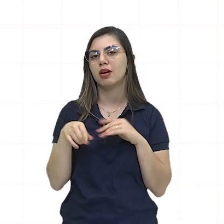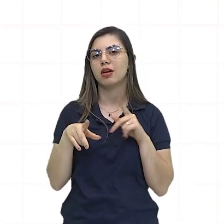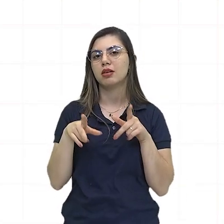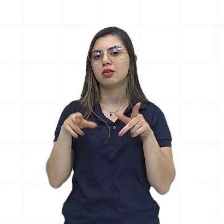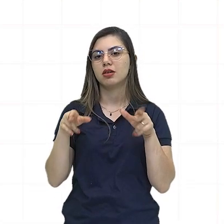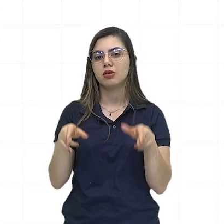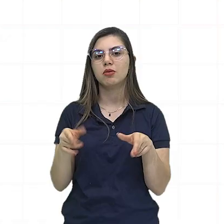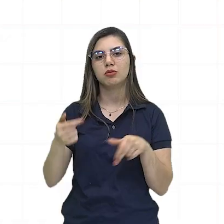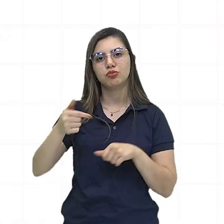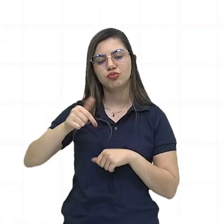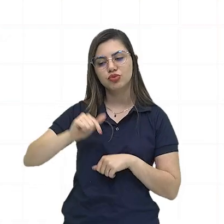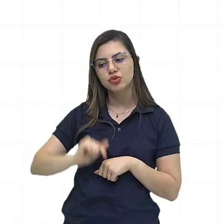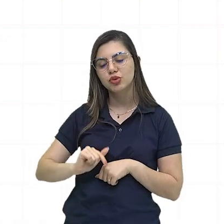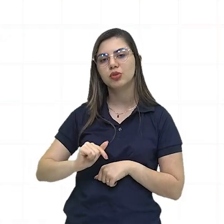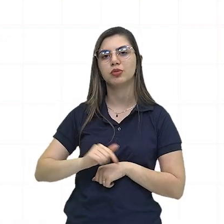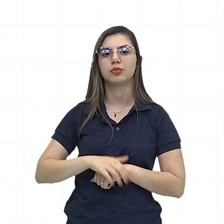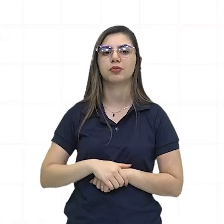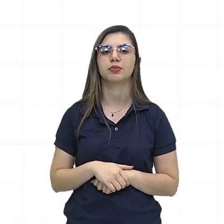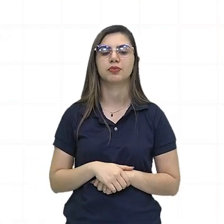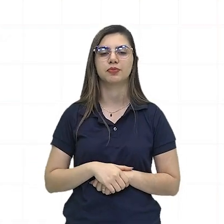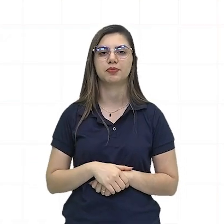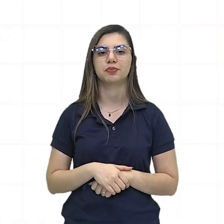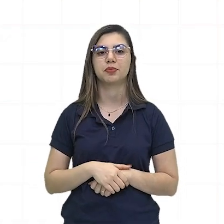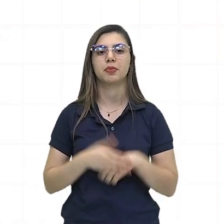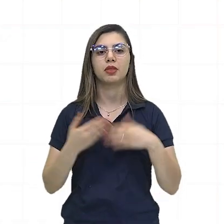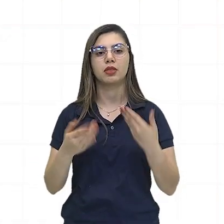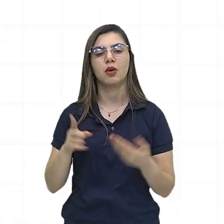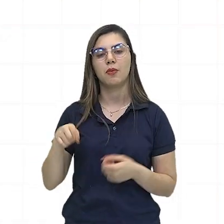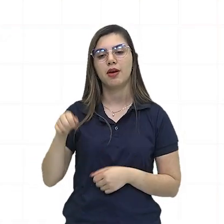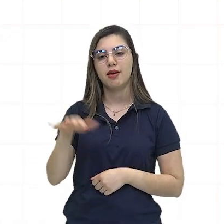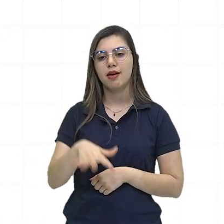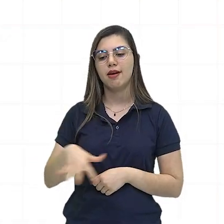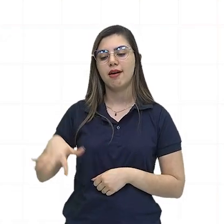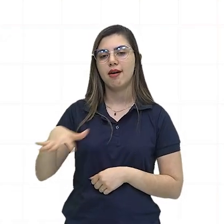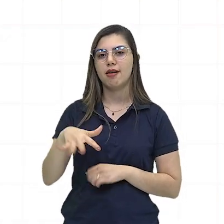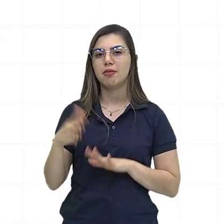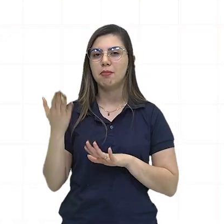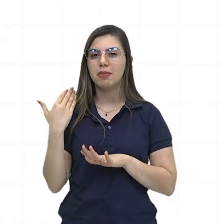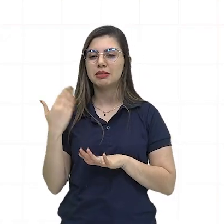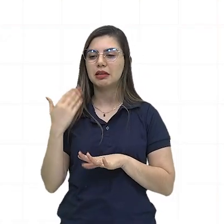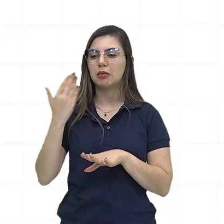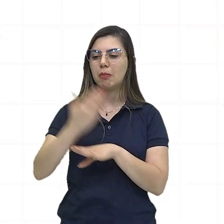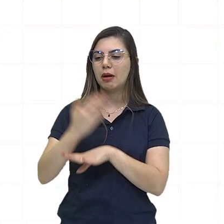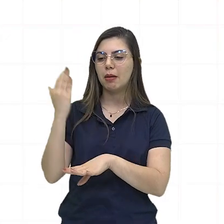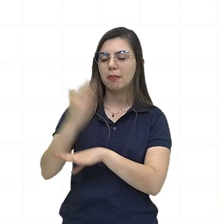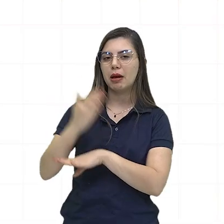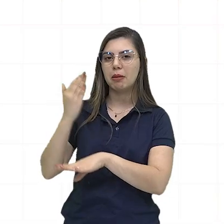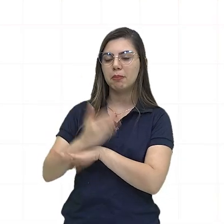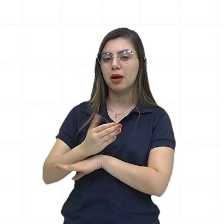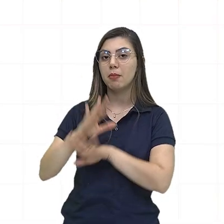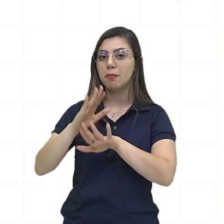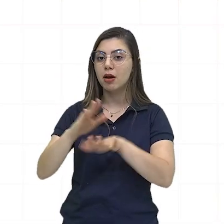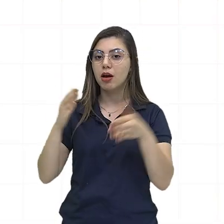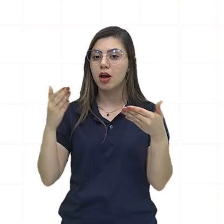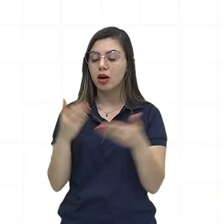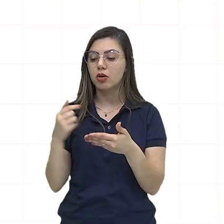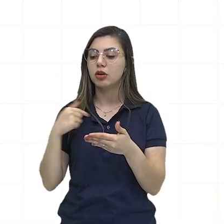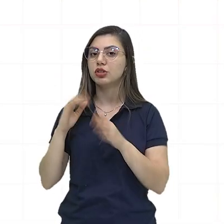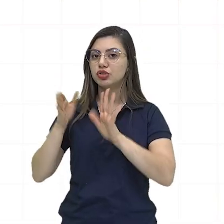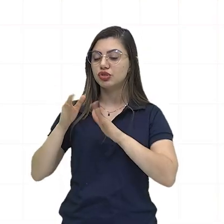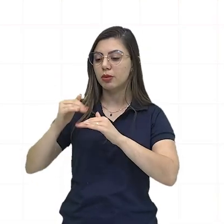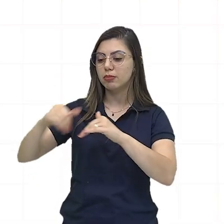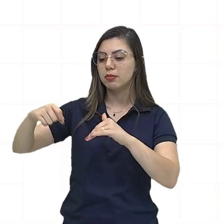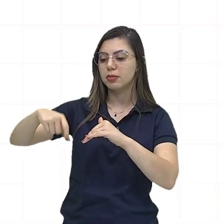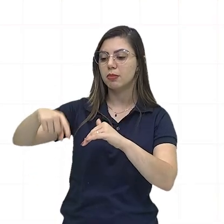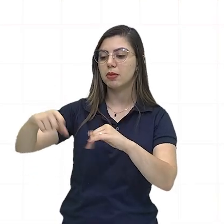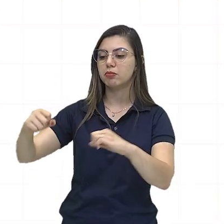florestas. Então, essa recuperação de áreas degradáveis pelos sistemas agroflorestais,